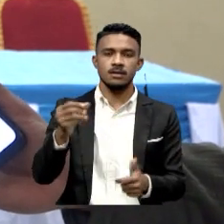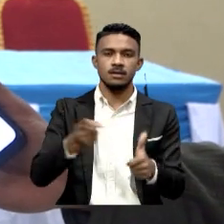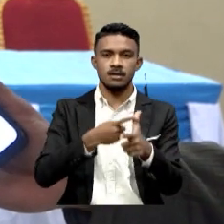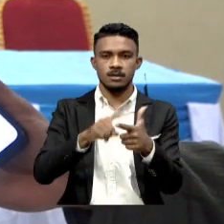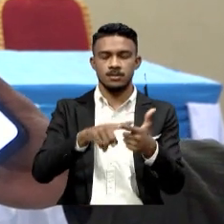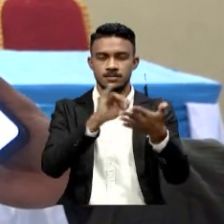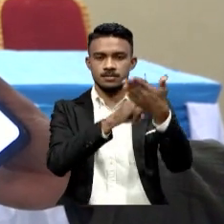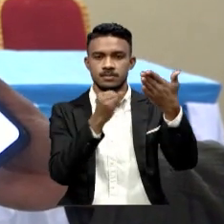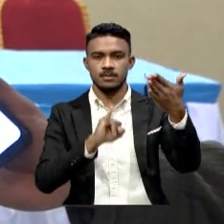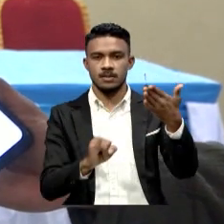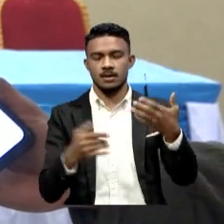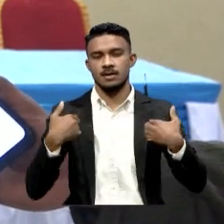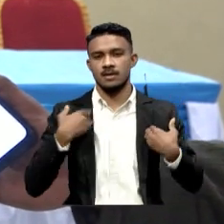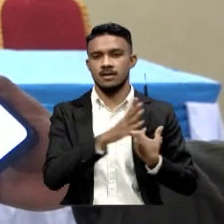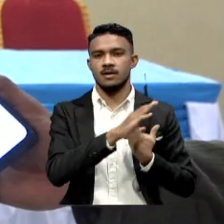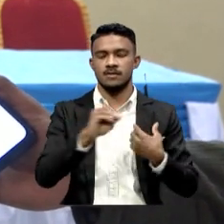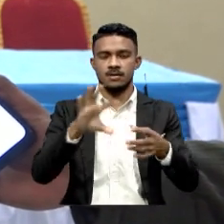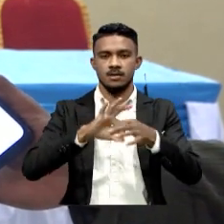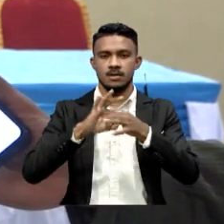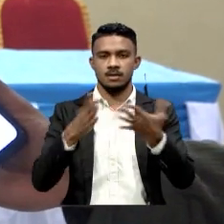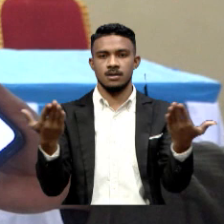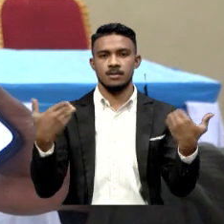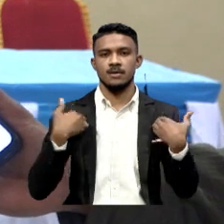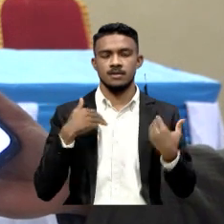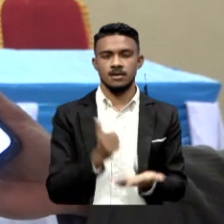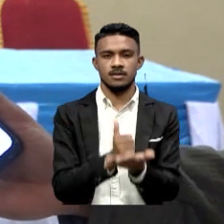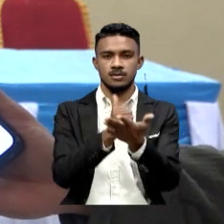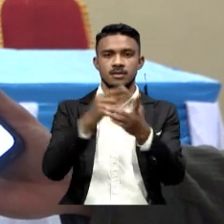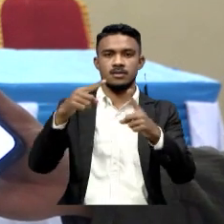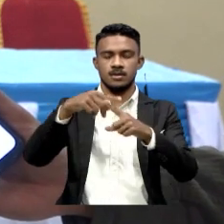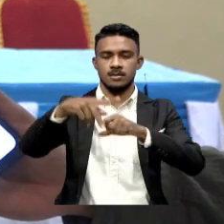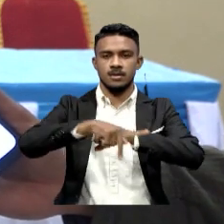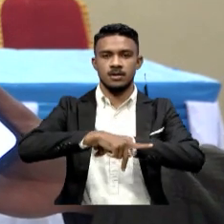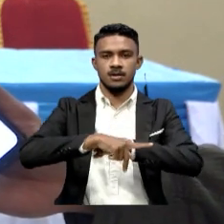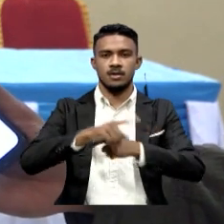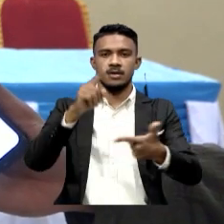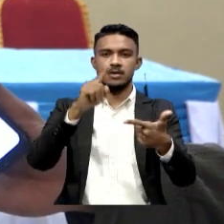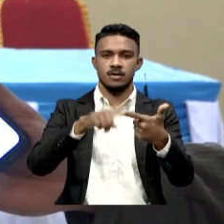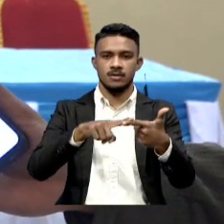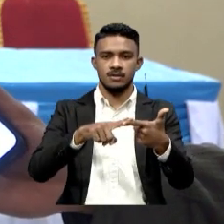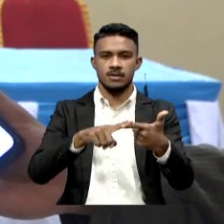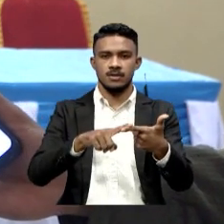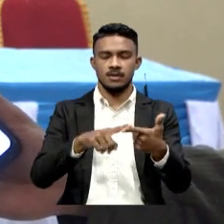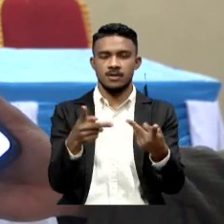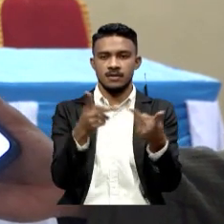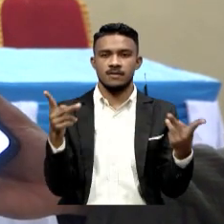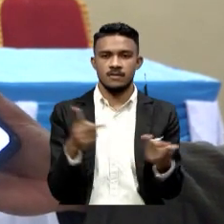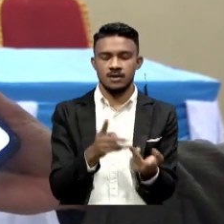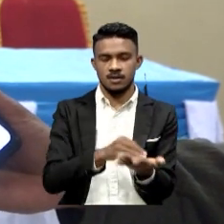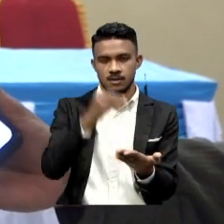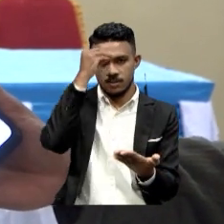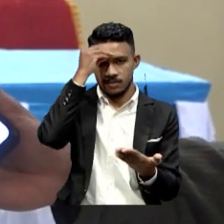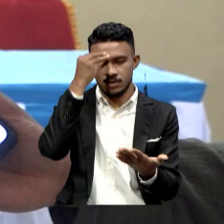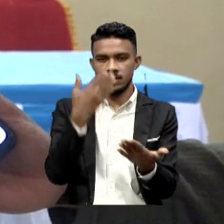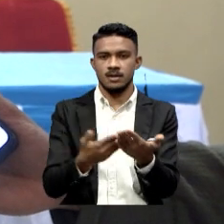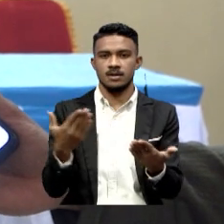no conceito ser neve ia te vele contribui ao partido segundo centro estudo estratégico mos